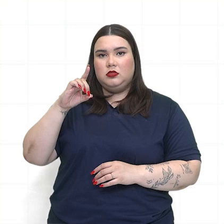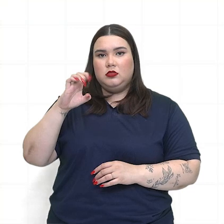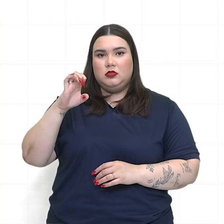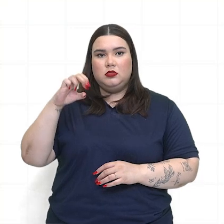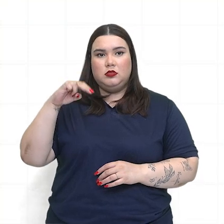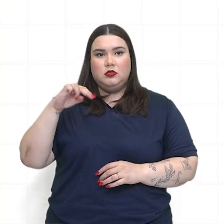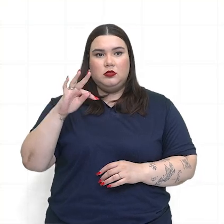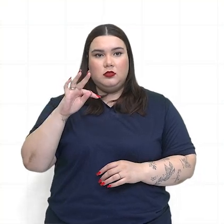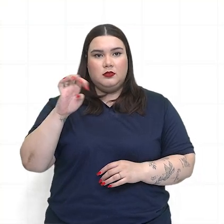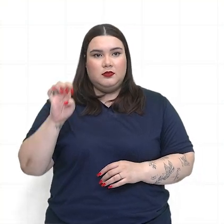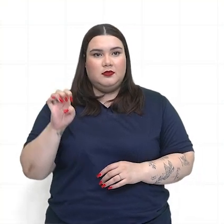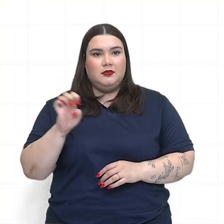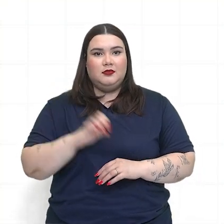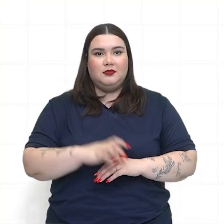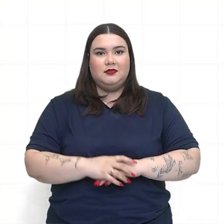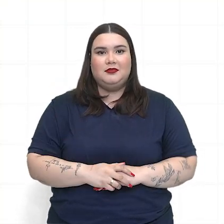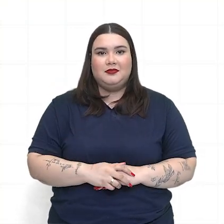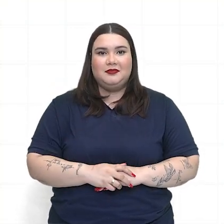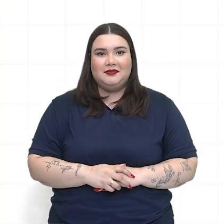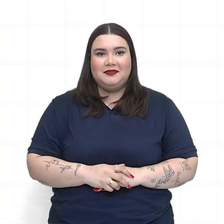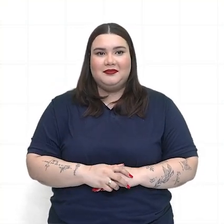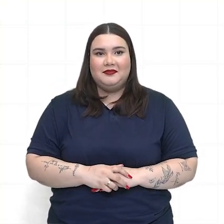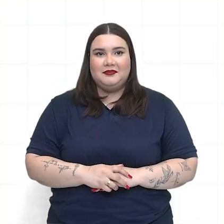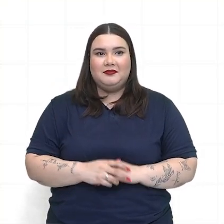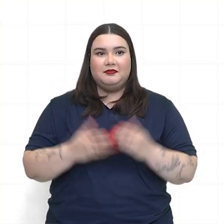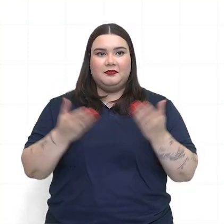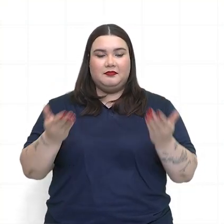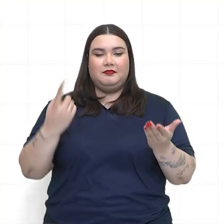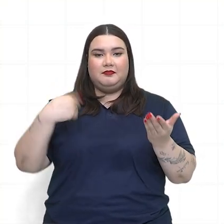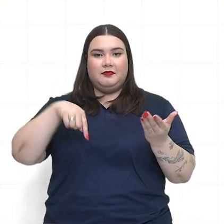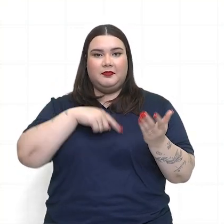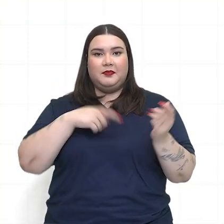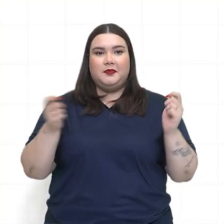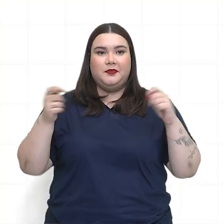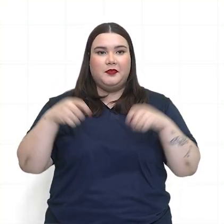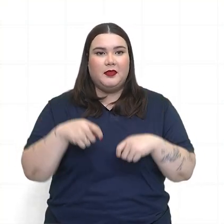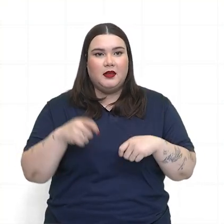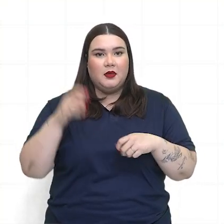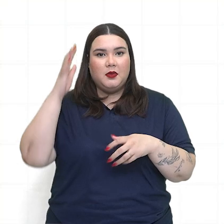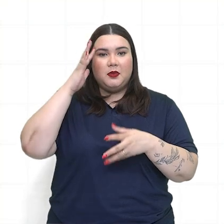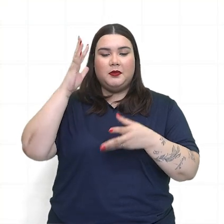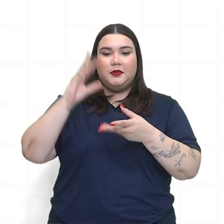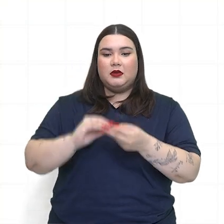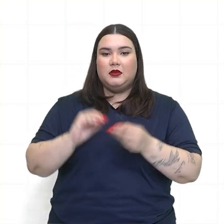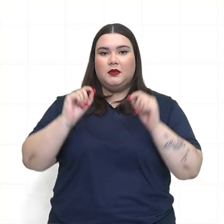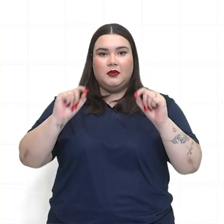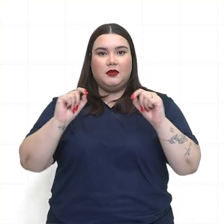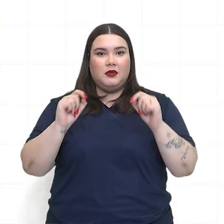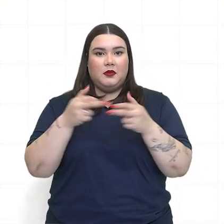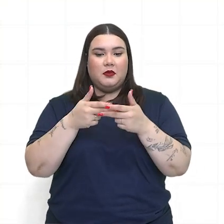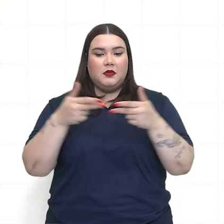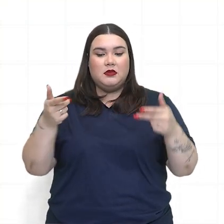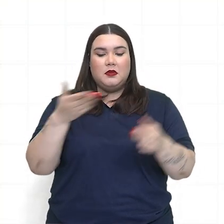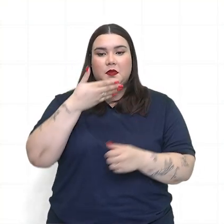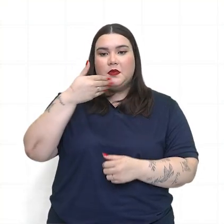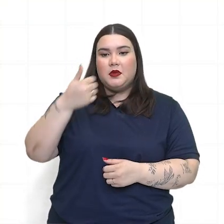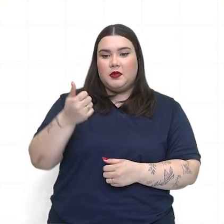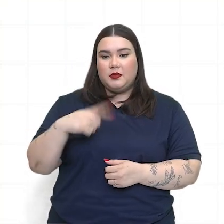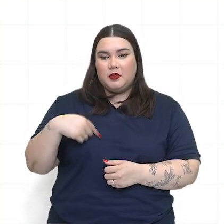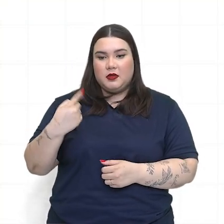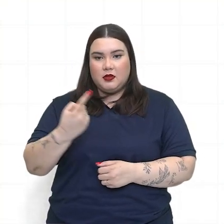Transcendente. Tá? Então, nós podemos dizer que ela nos conecta com algo muito maior do que